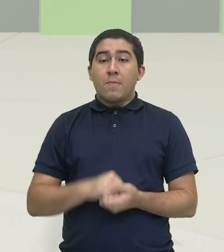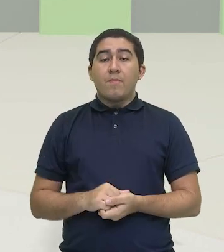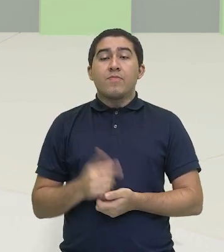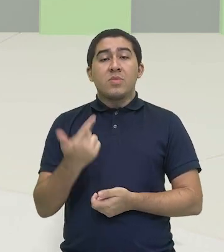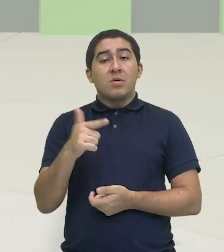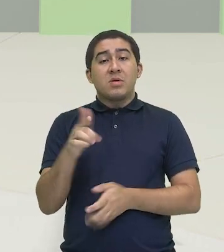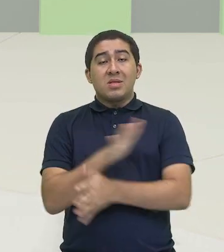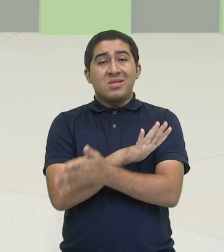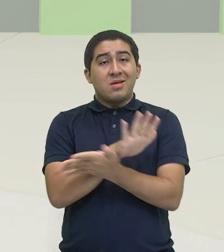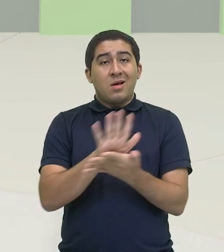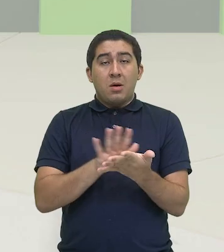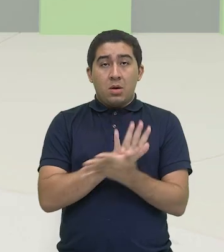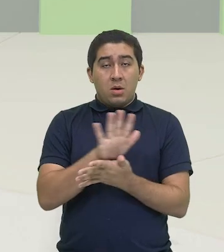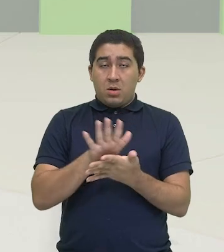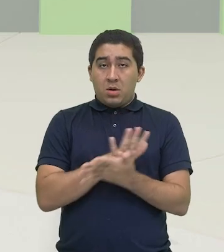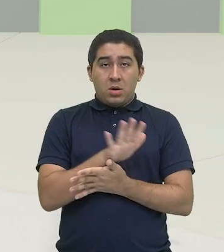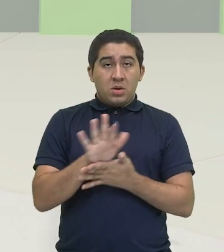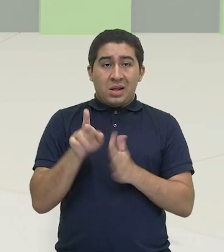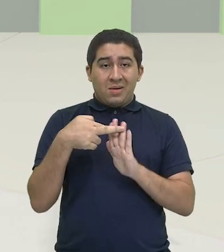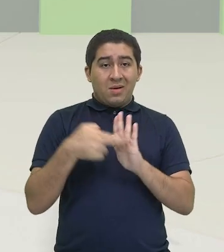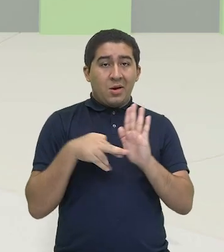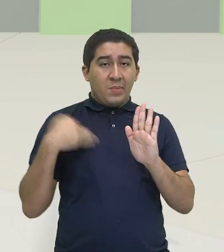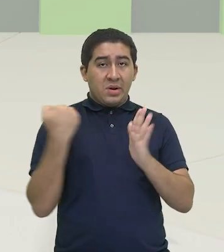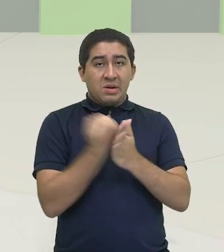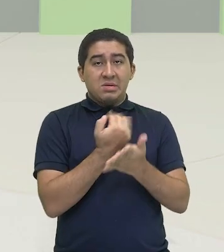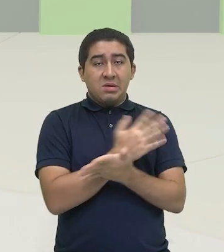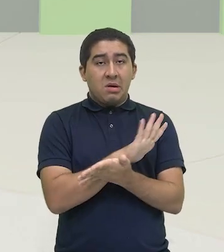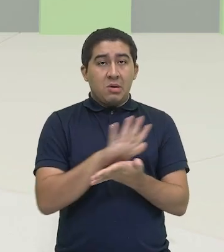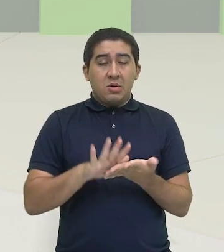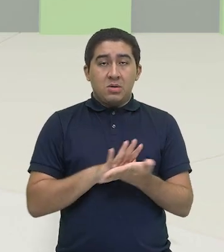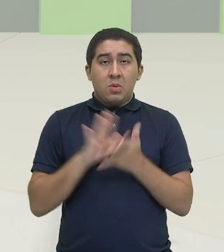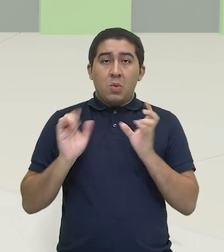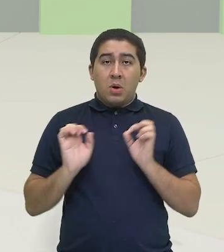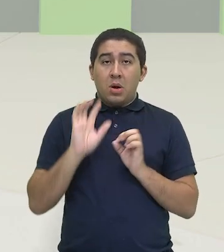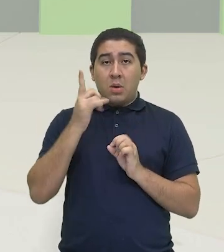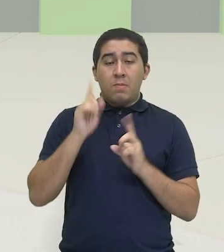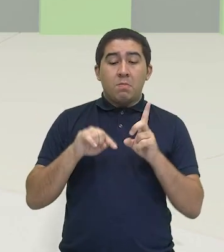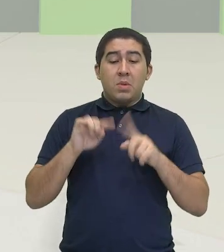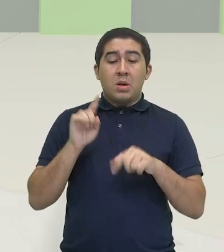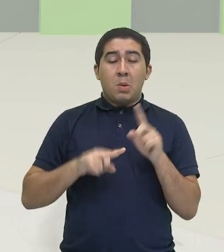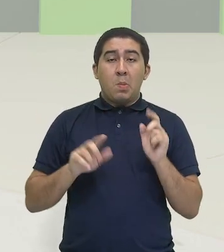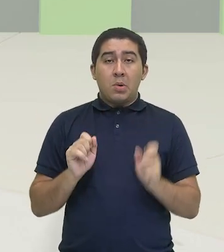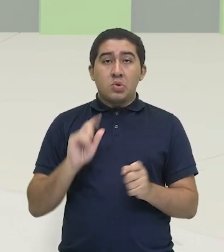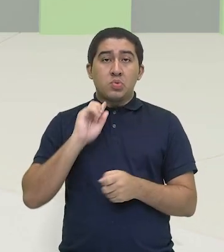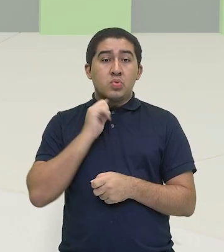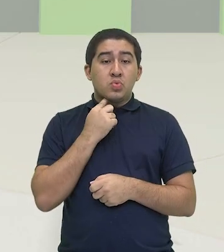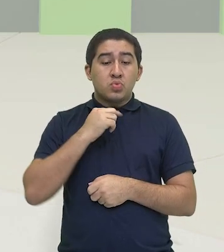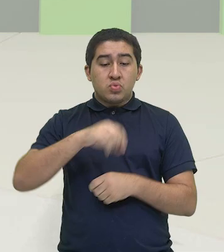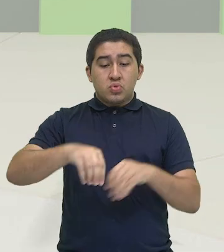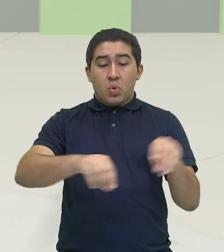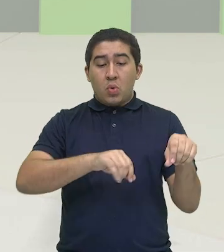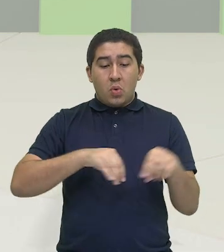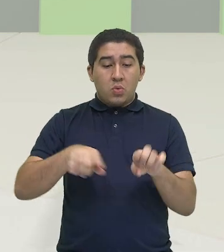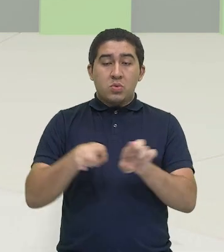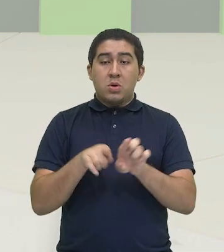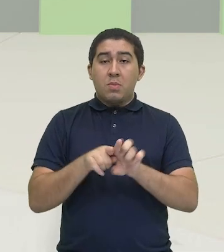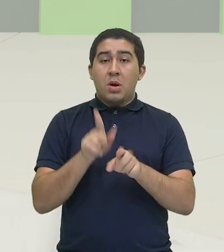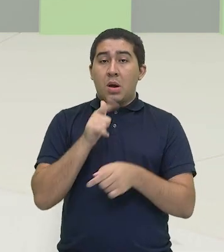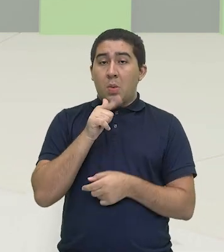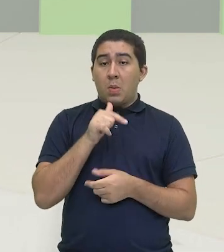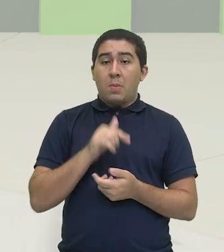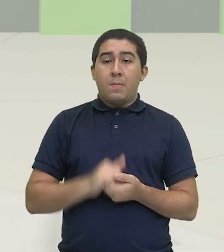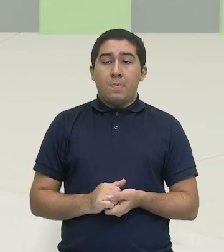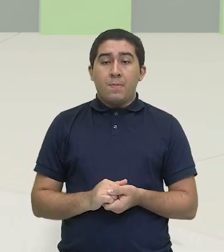sem um descarte correto, esses equipamentos podem contaminar o solo e a água.